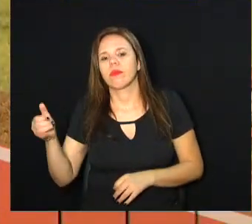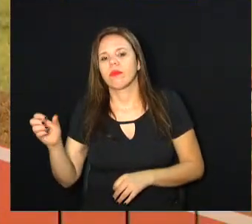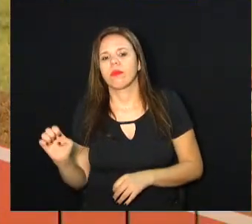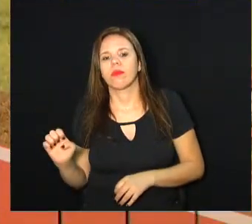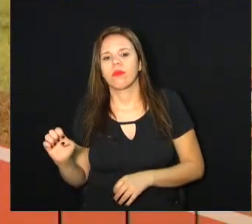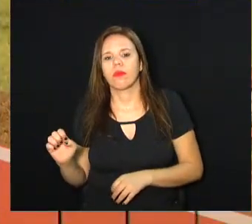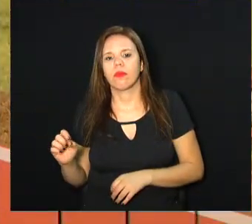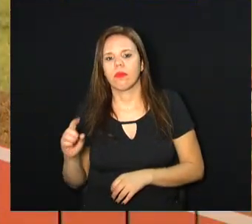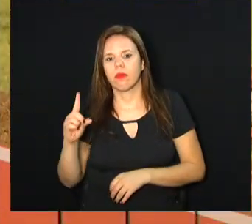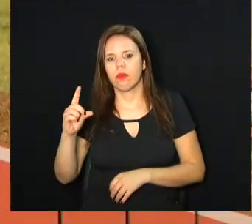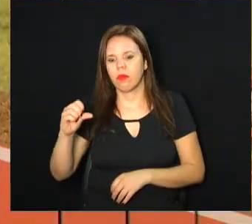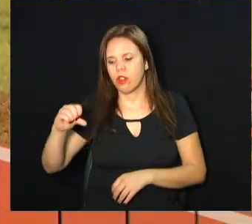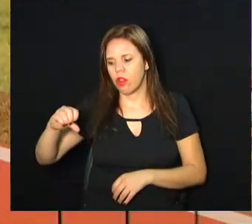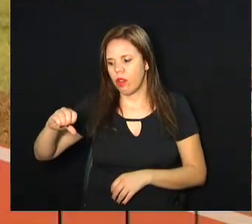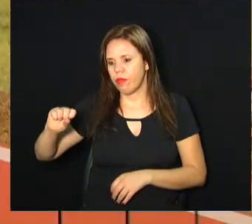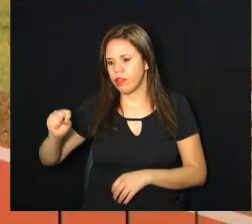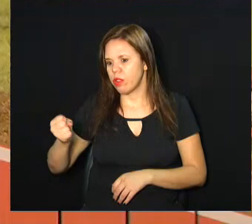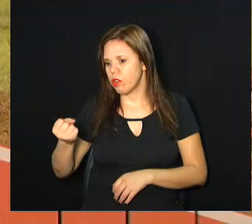existe desde